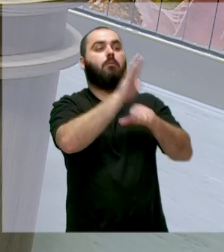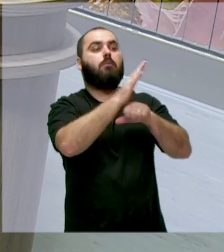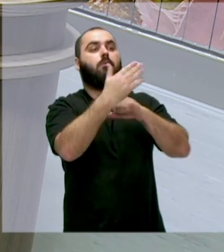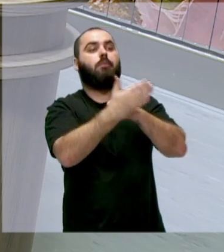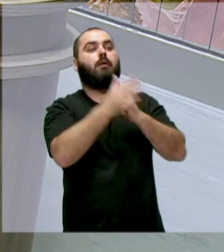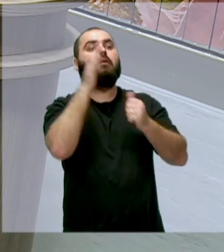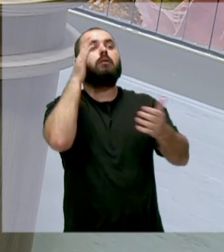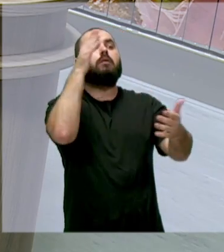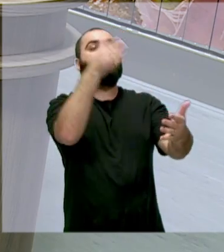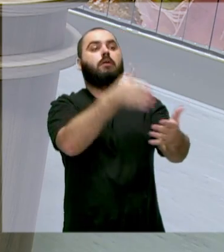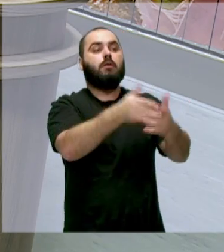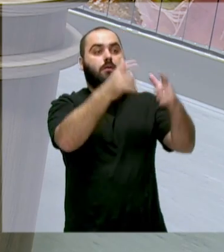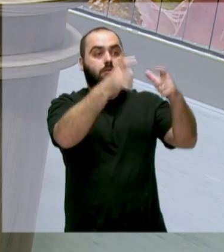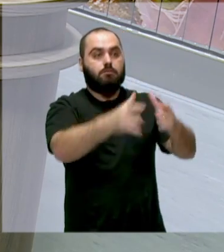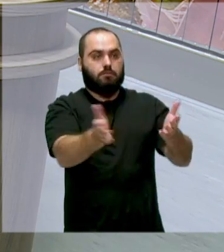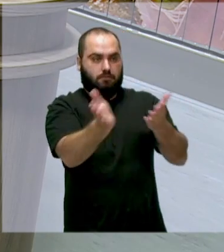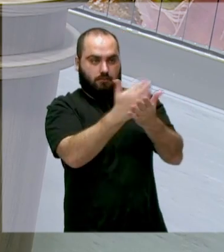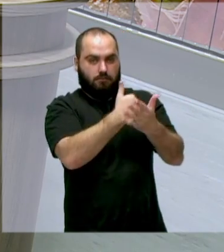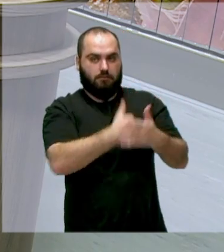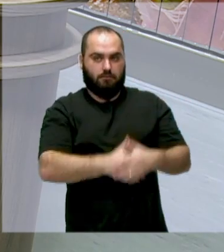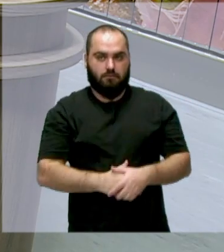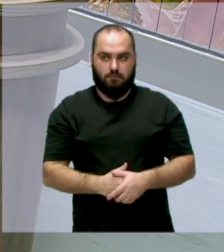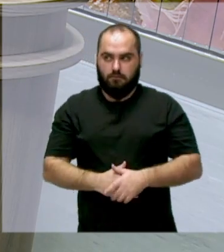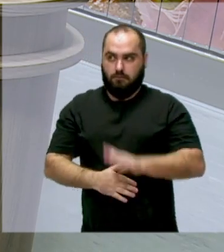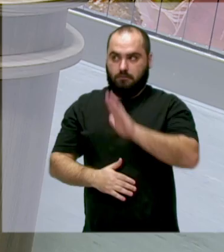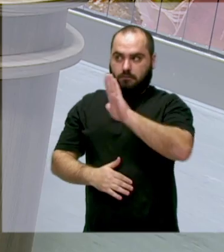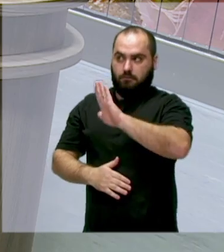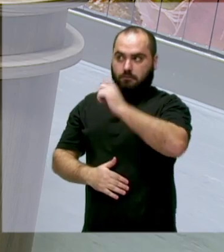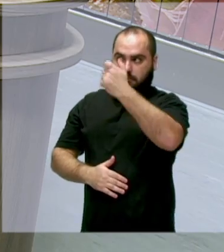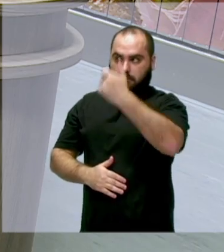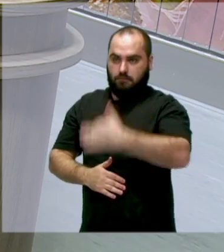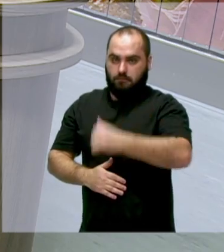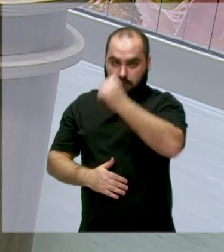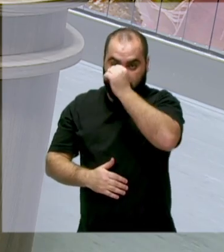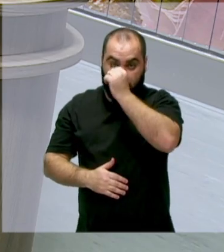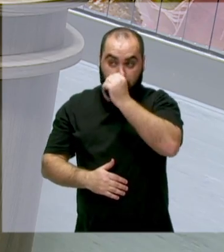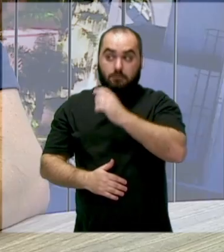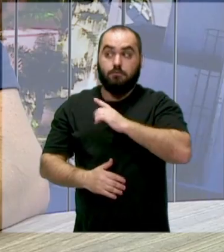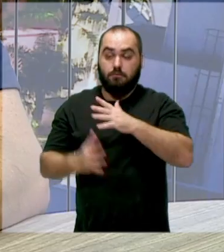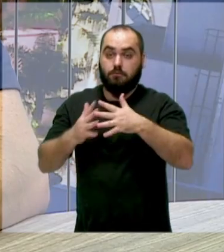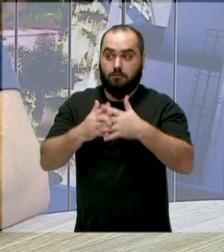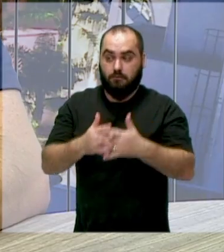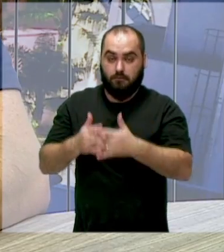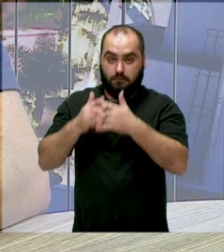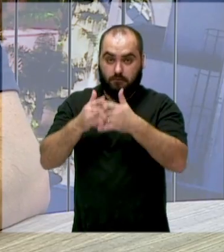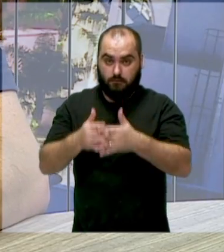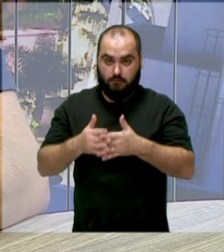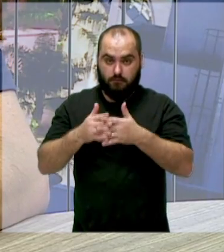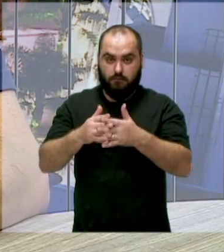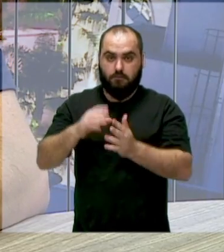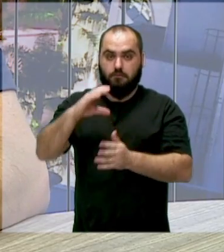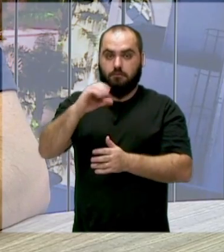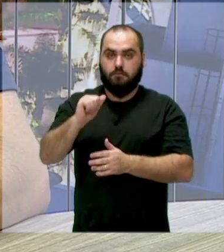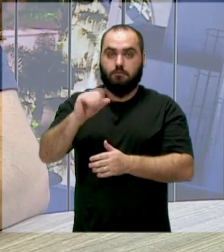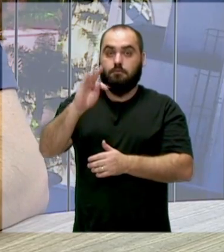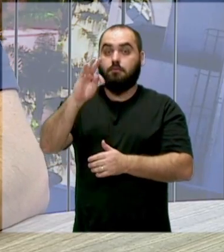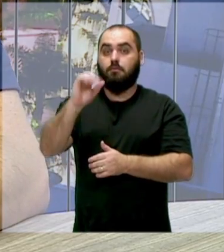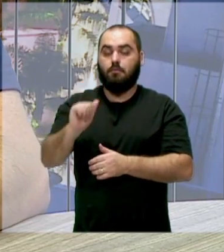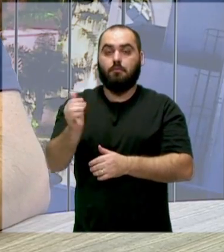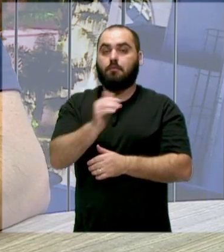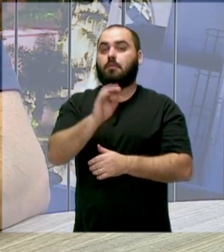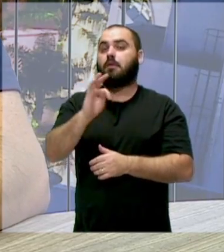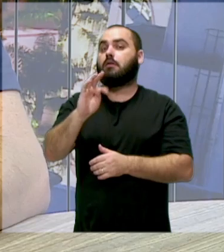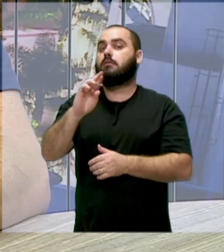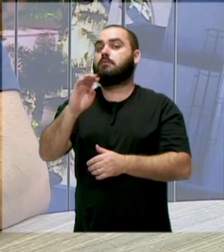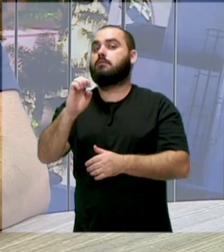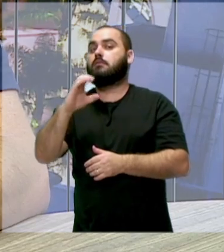o local retirar. Só explicando uma situação. Nós temos o caminhão catatreco aqui em Itajaí, acho que são 4 ou 5 caminhões que